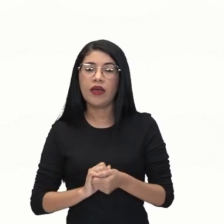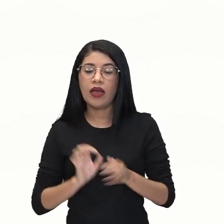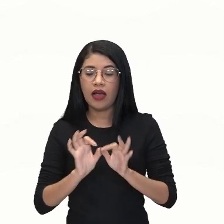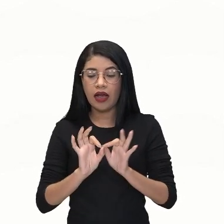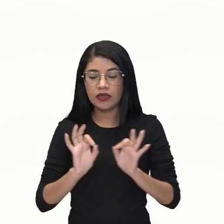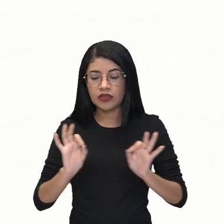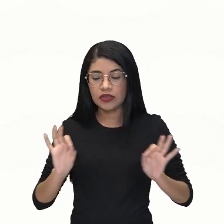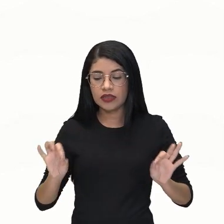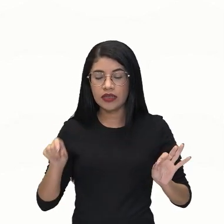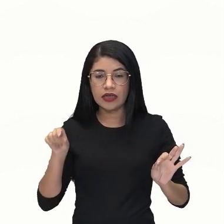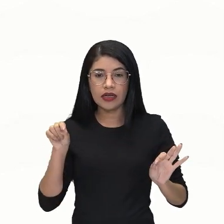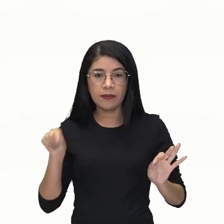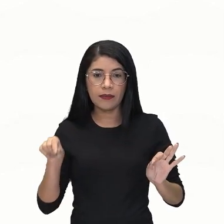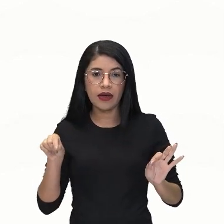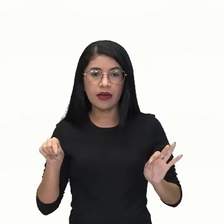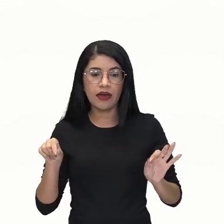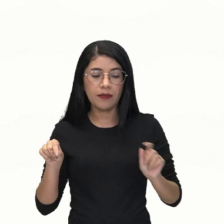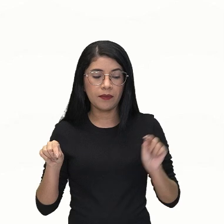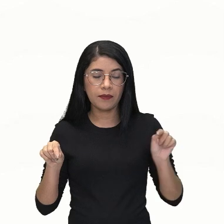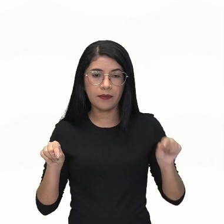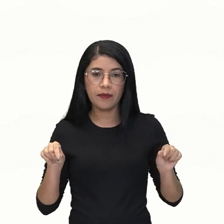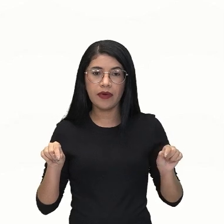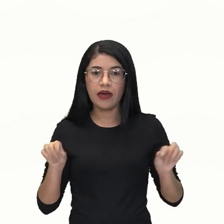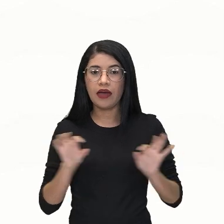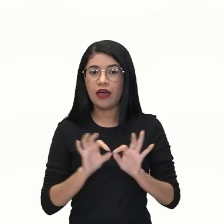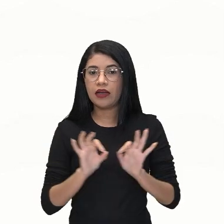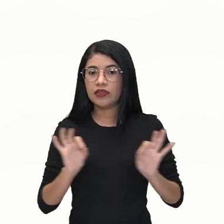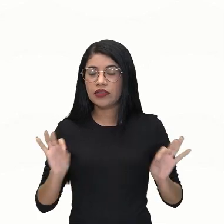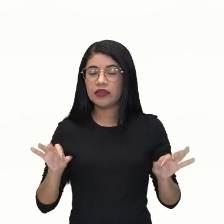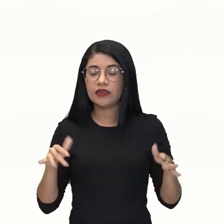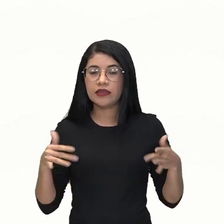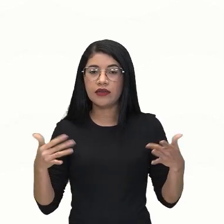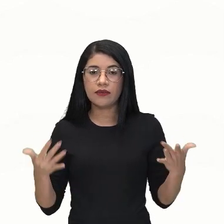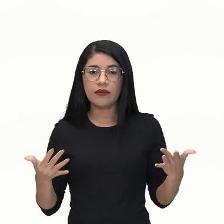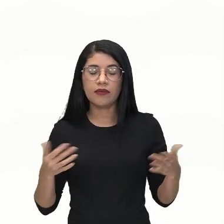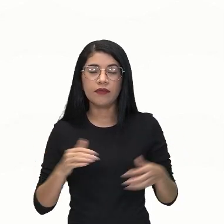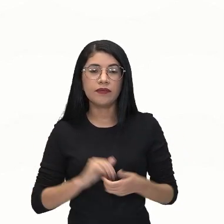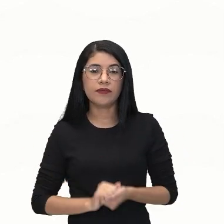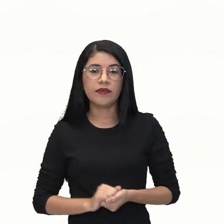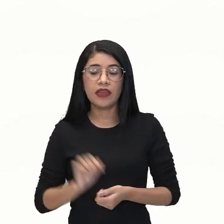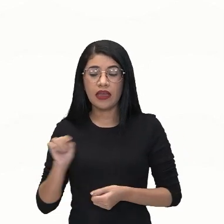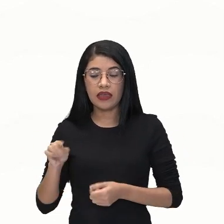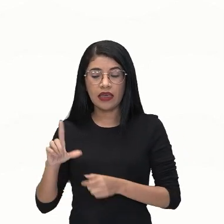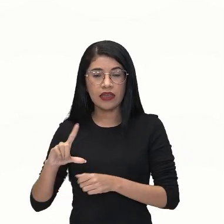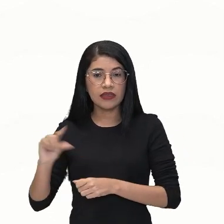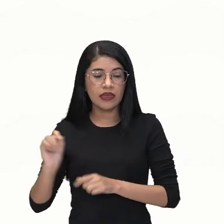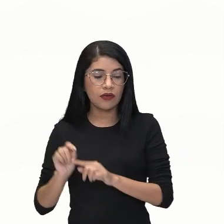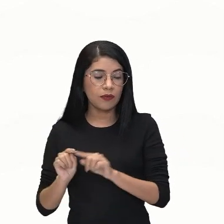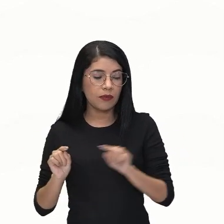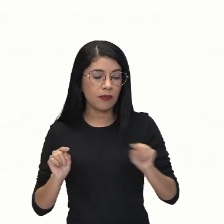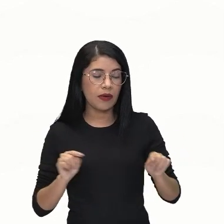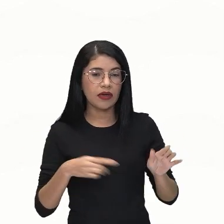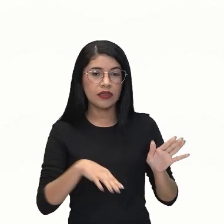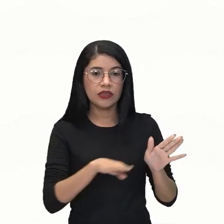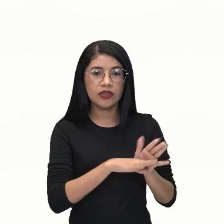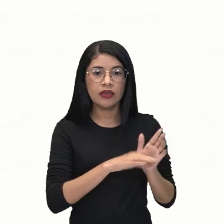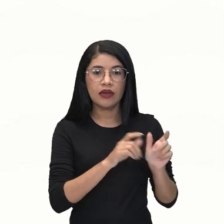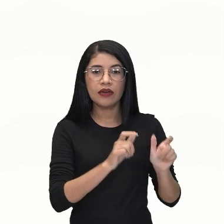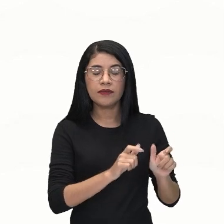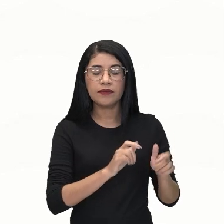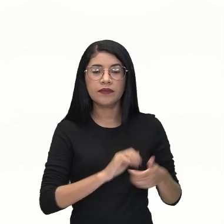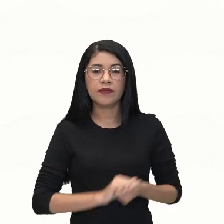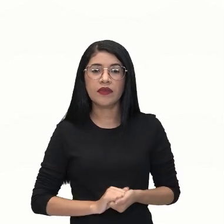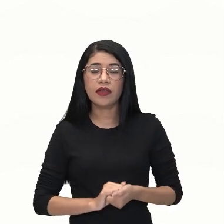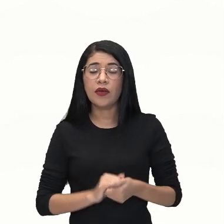posição que ele se encontra nesse momento e a posição que ele quer chegar. E aí fica fácil, por quê? Porque eu